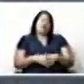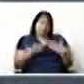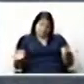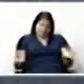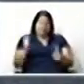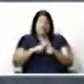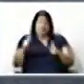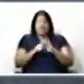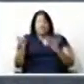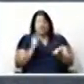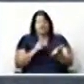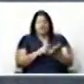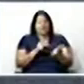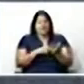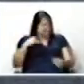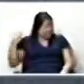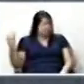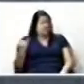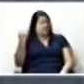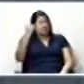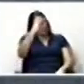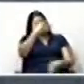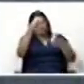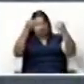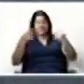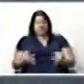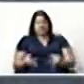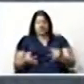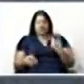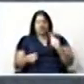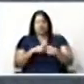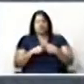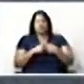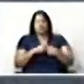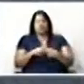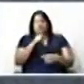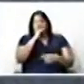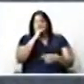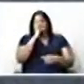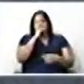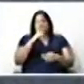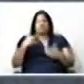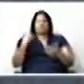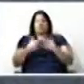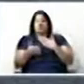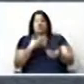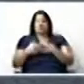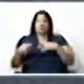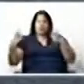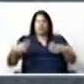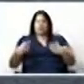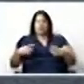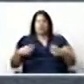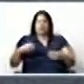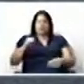problema que você traz é importantíssimo. Não adianta trazer o cara de Cuba e colocar lá no fundão de Guaianazes, lá onde a gente trabalhou,